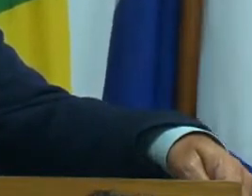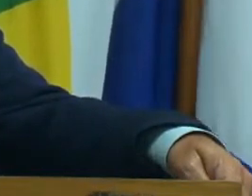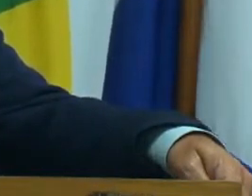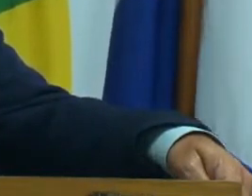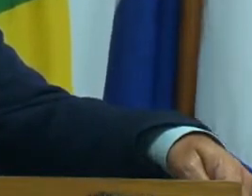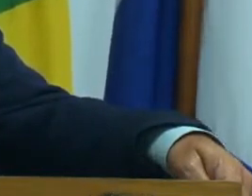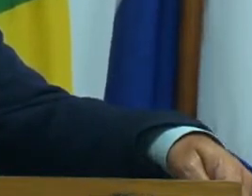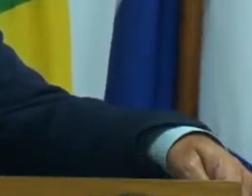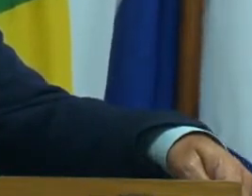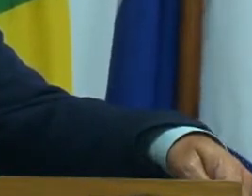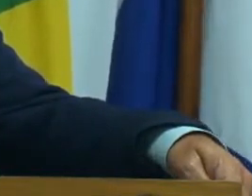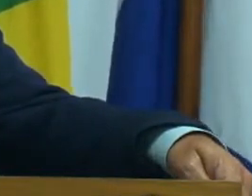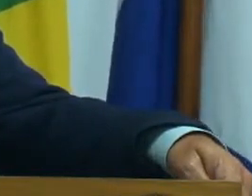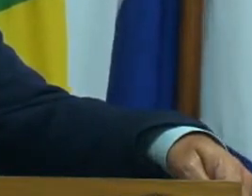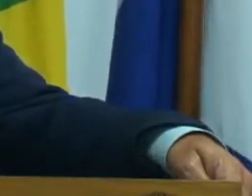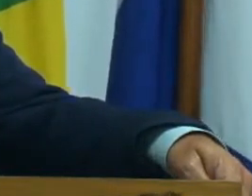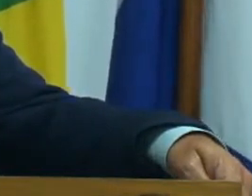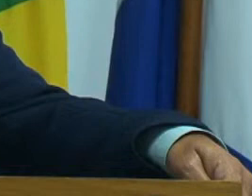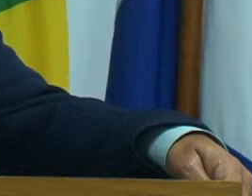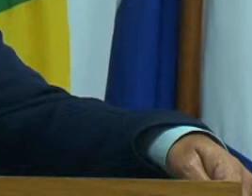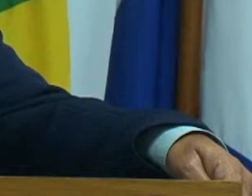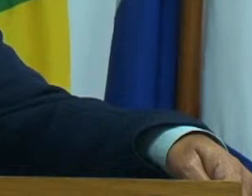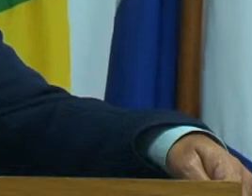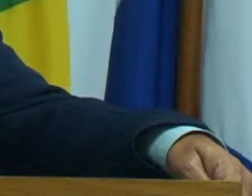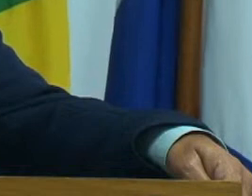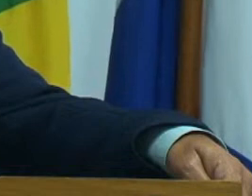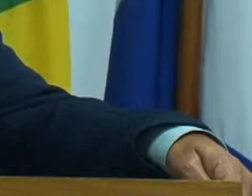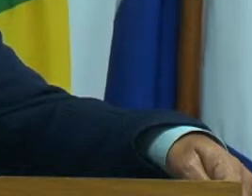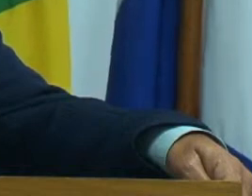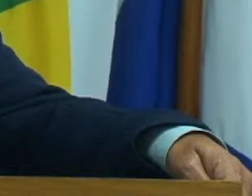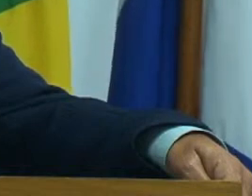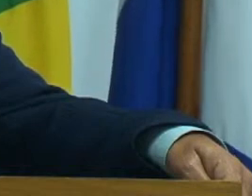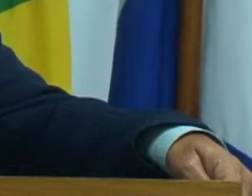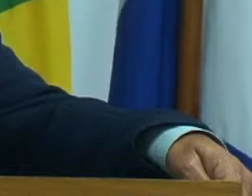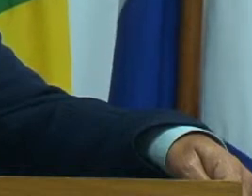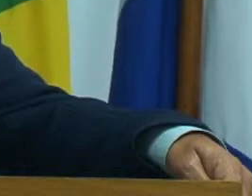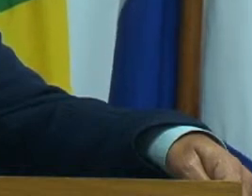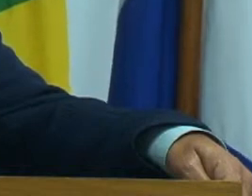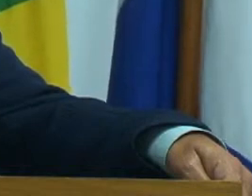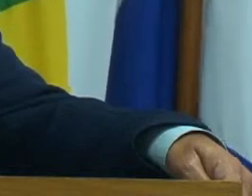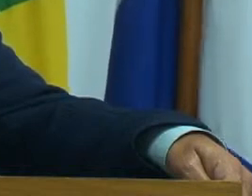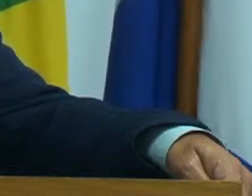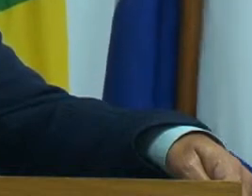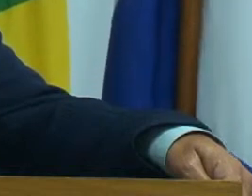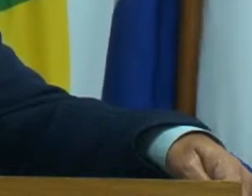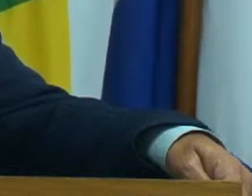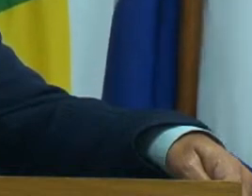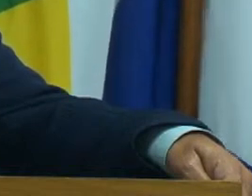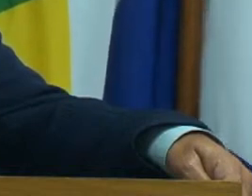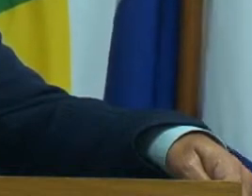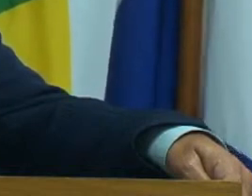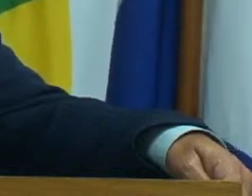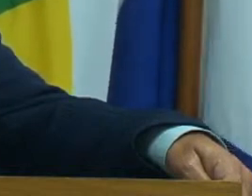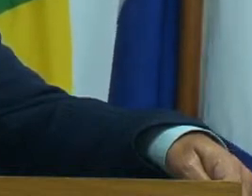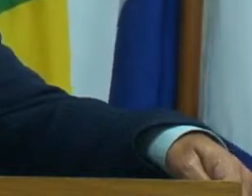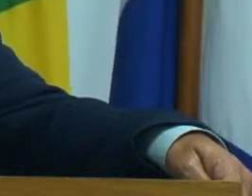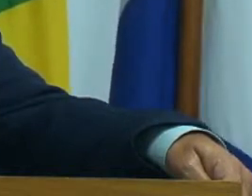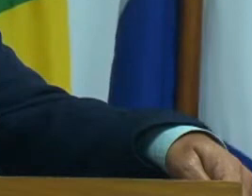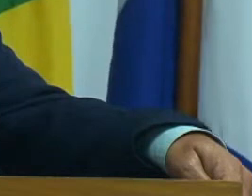com uma filha sentindo dor e precisava fazer com urgência um exame de sangue.